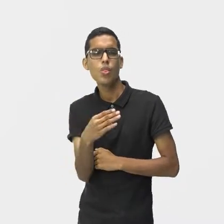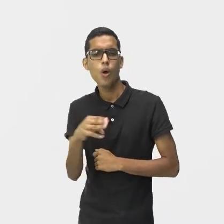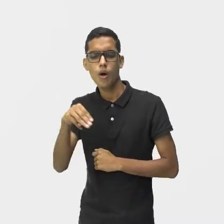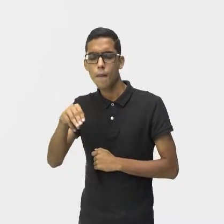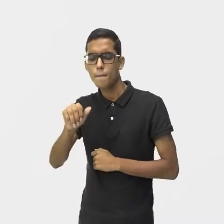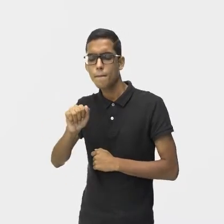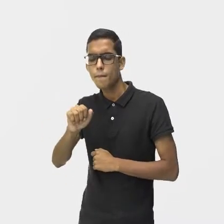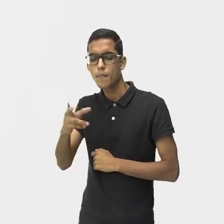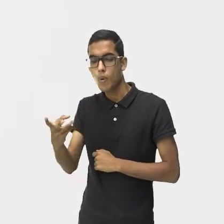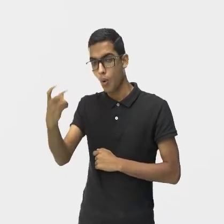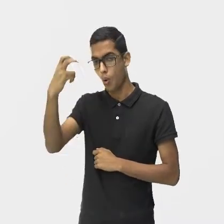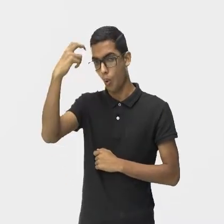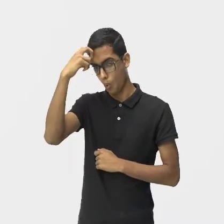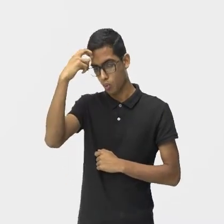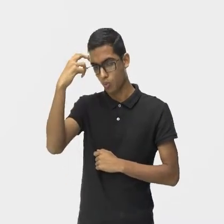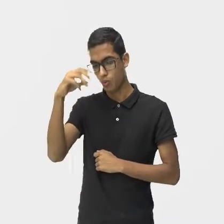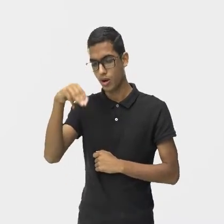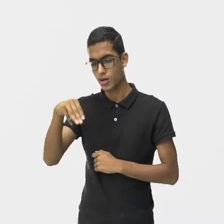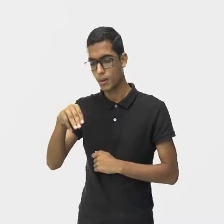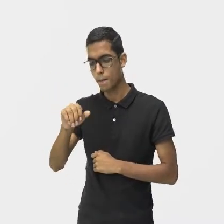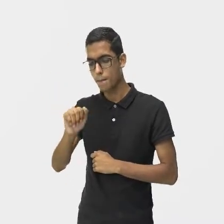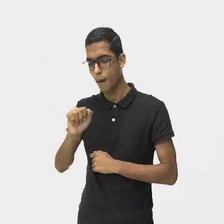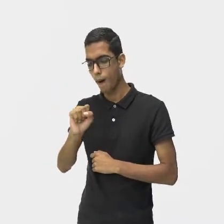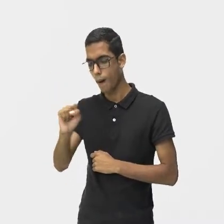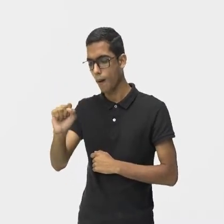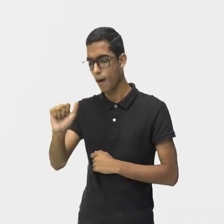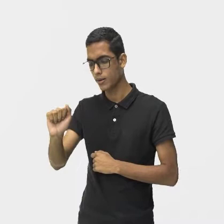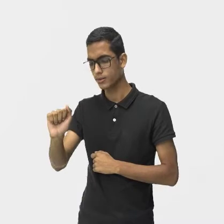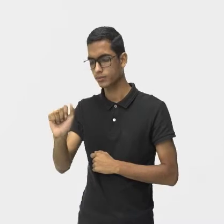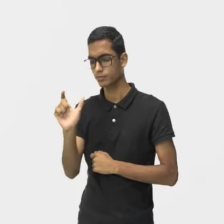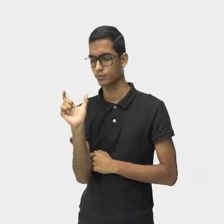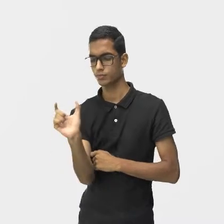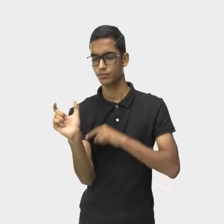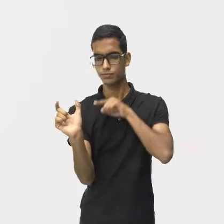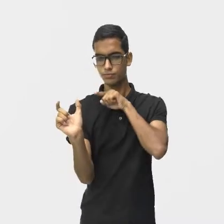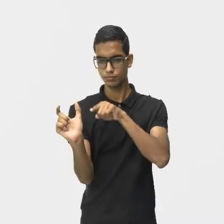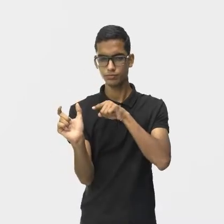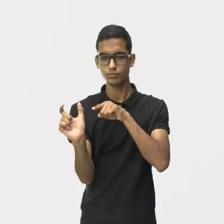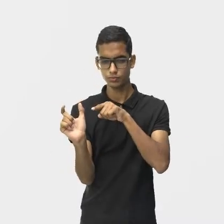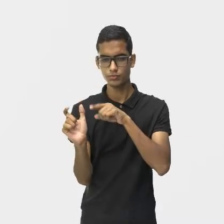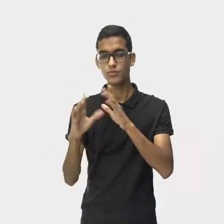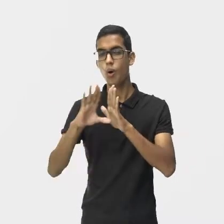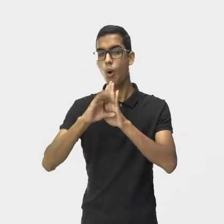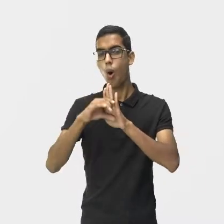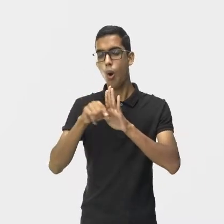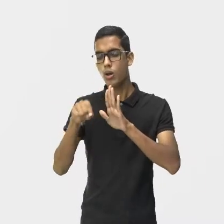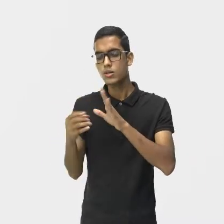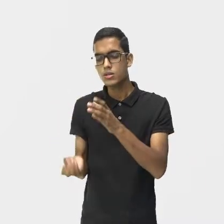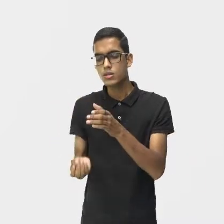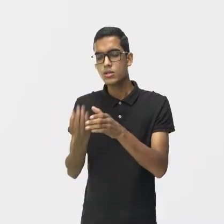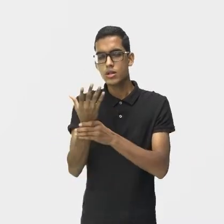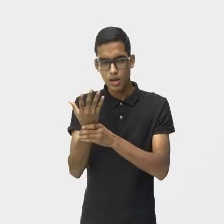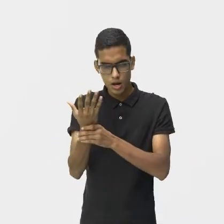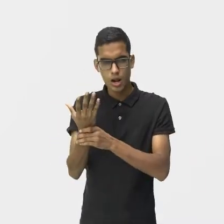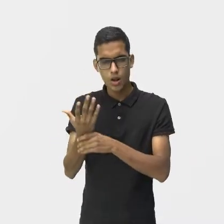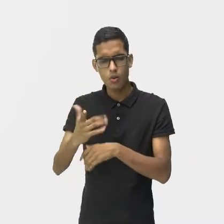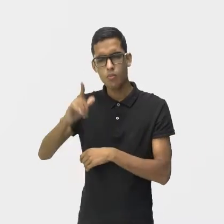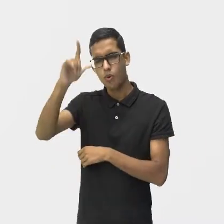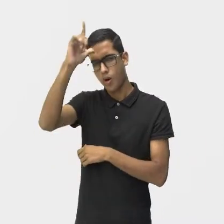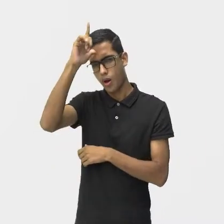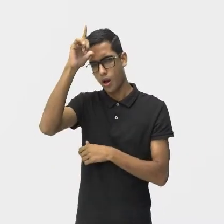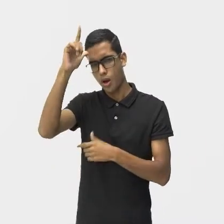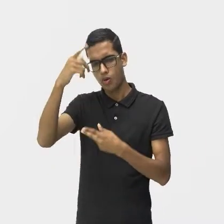A indústria cultural, que é o conceito criado por Adorno e Horkheimer, já traz um